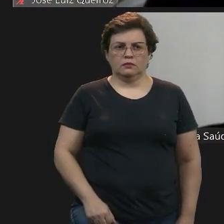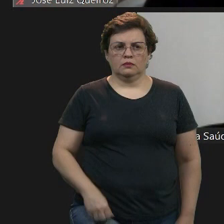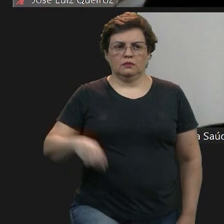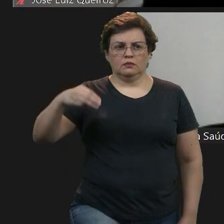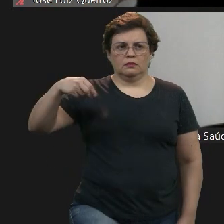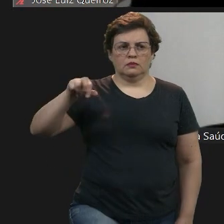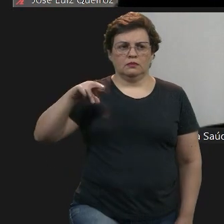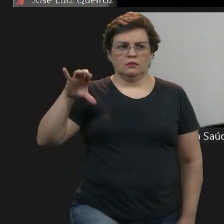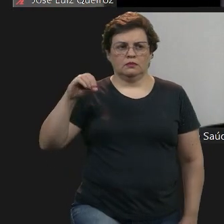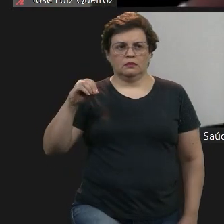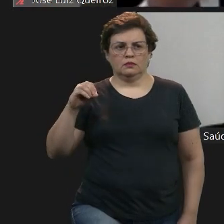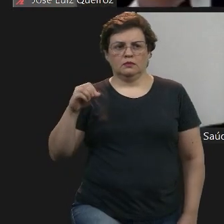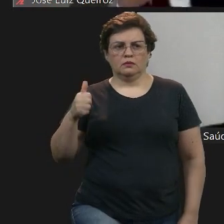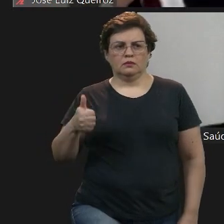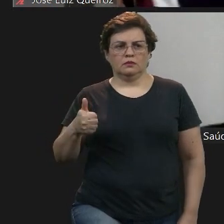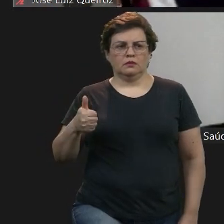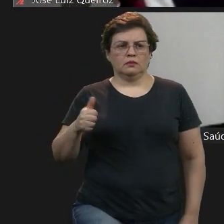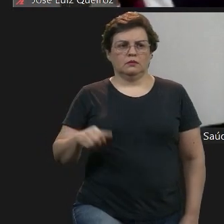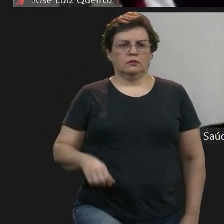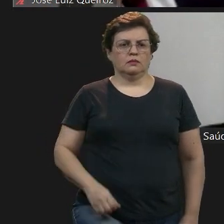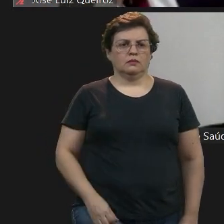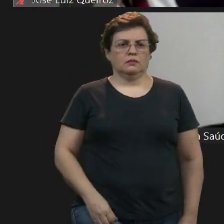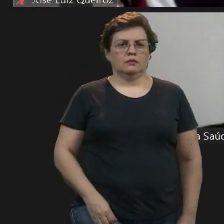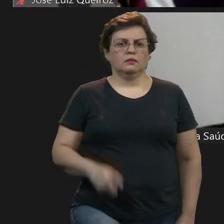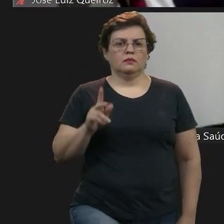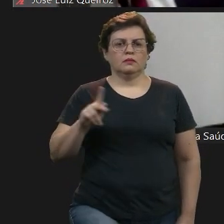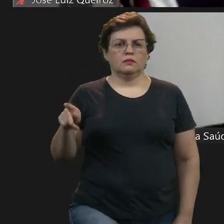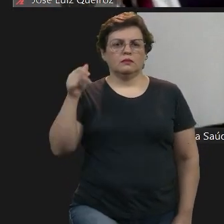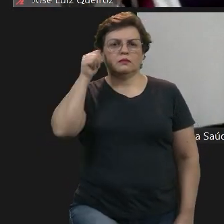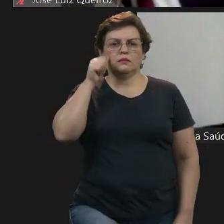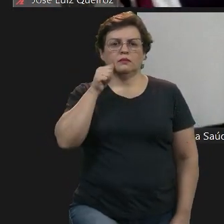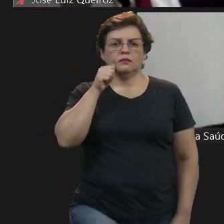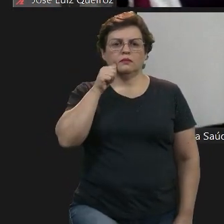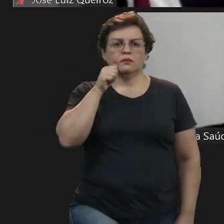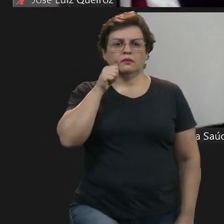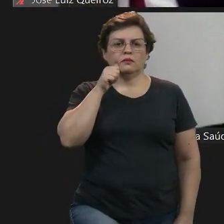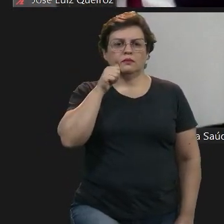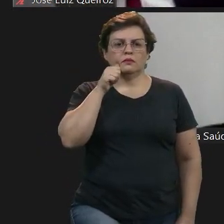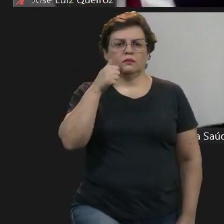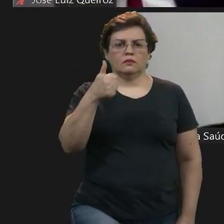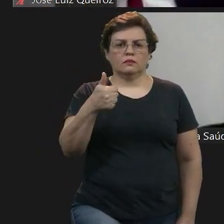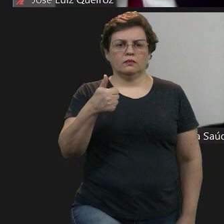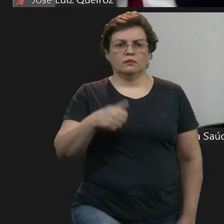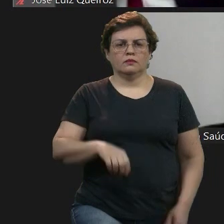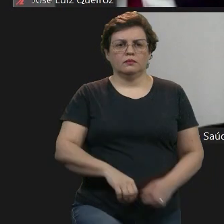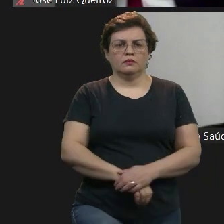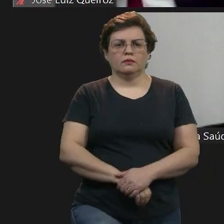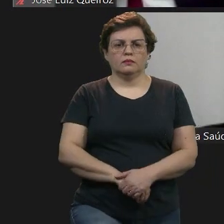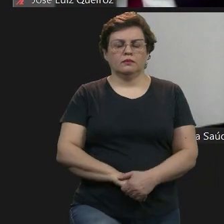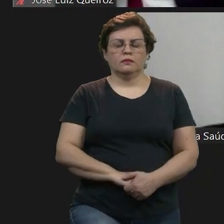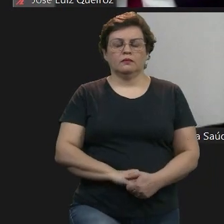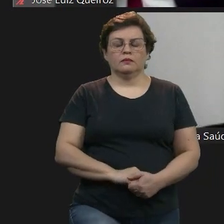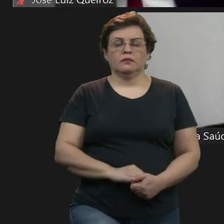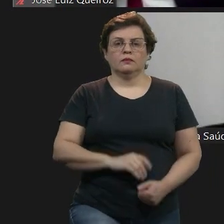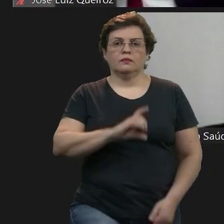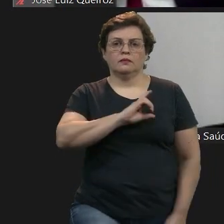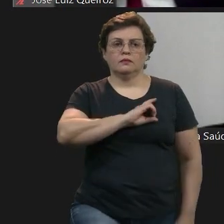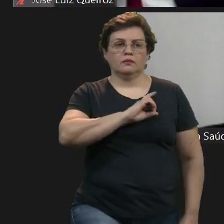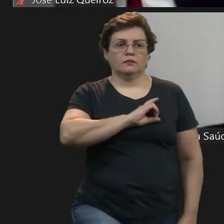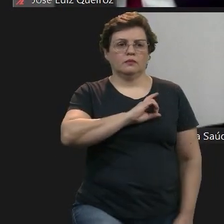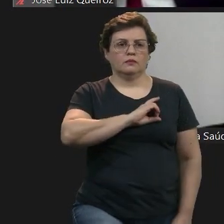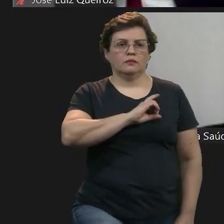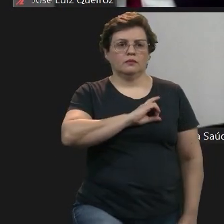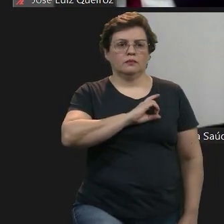Roberto. Sim. Vereadora professora Daniela. Sim. Vereador delegado